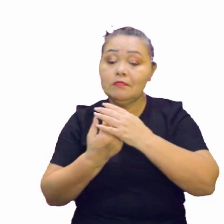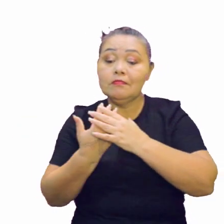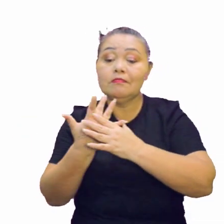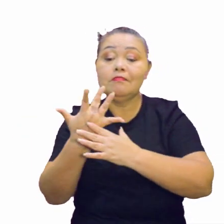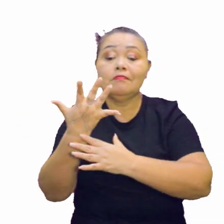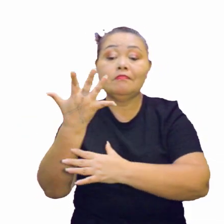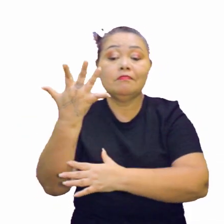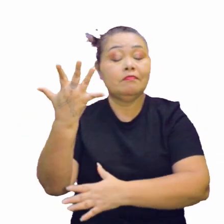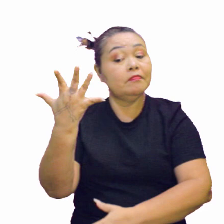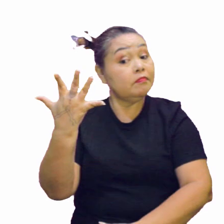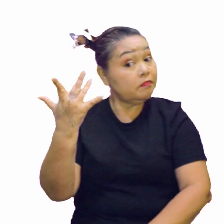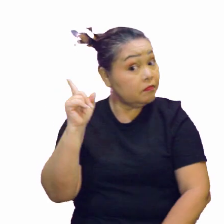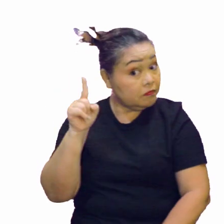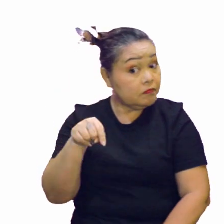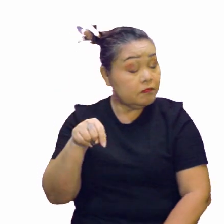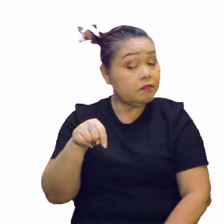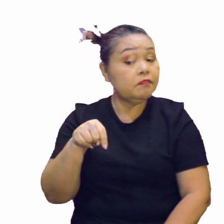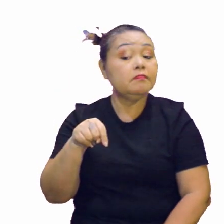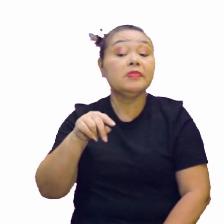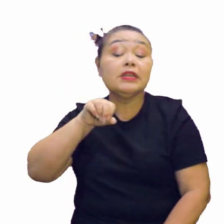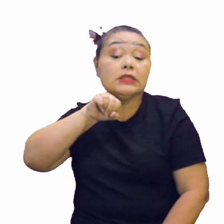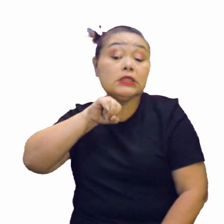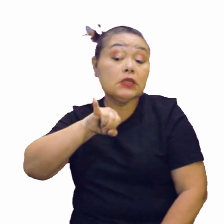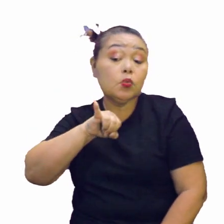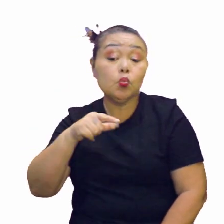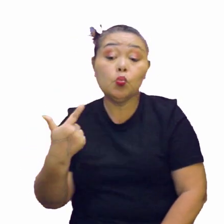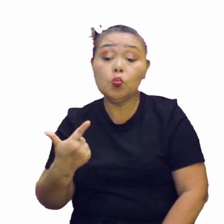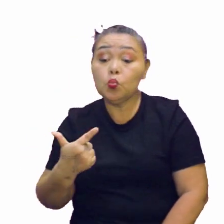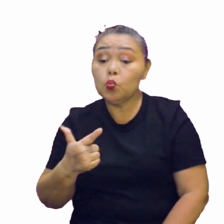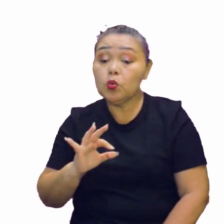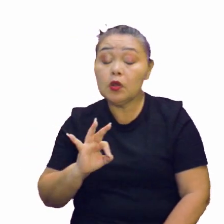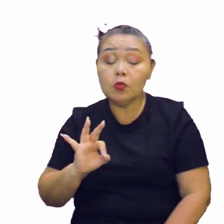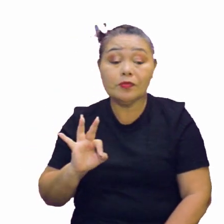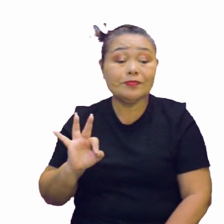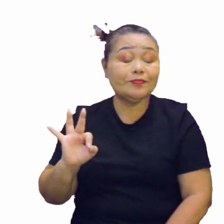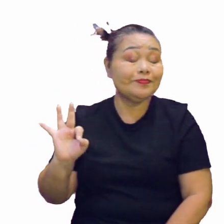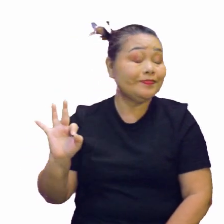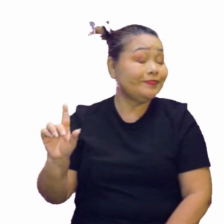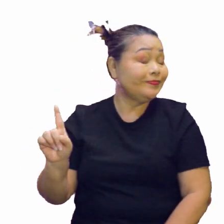sustentabilidade. Senão, você não